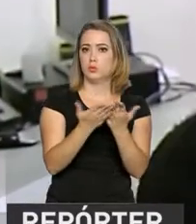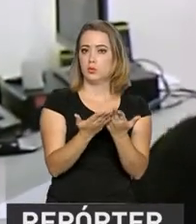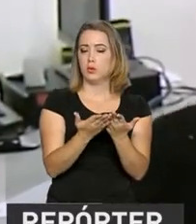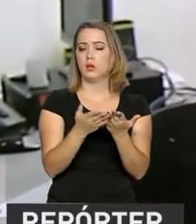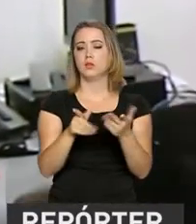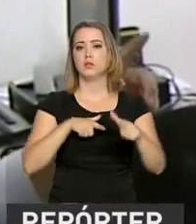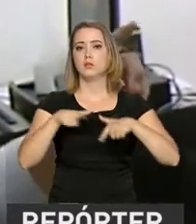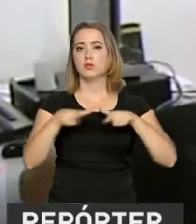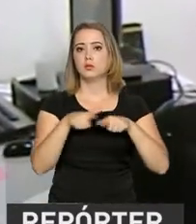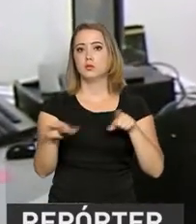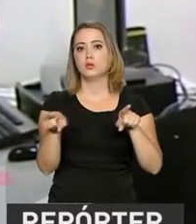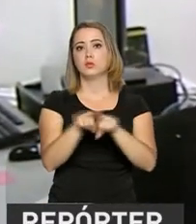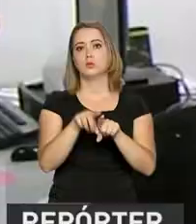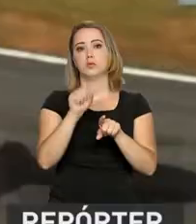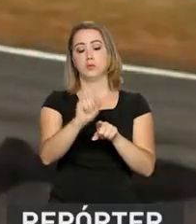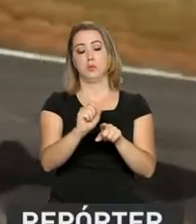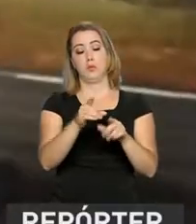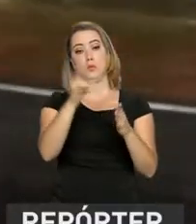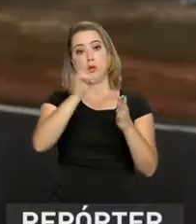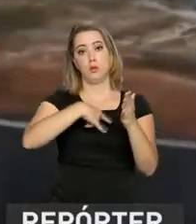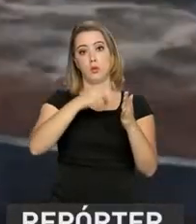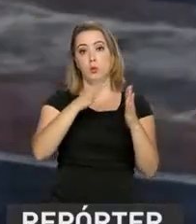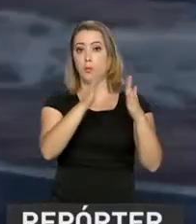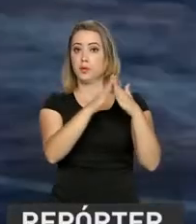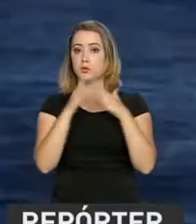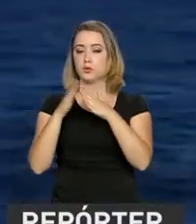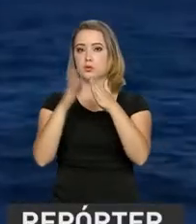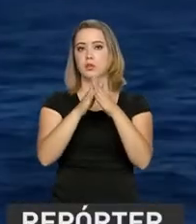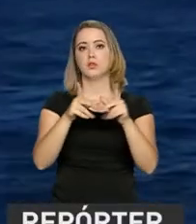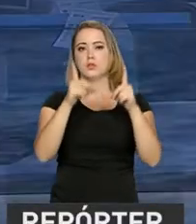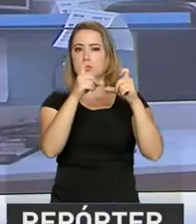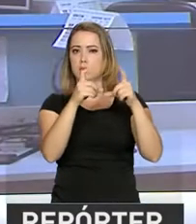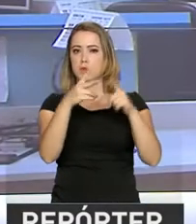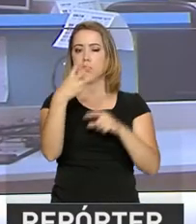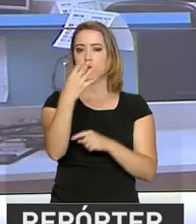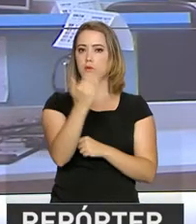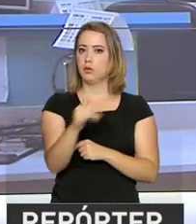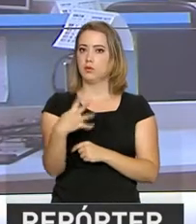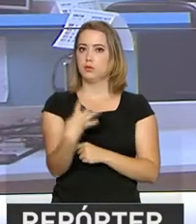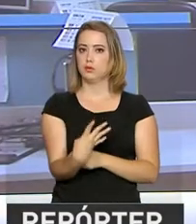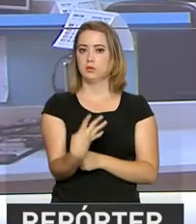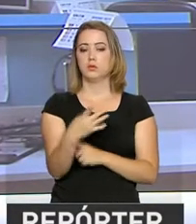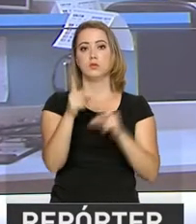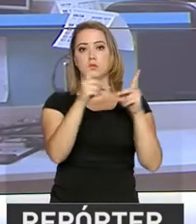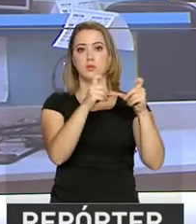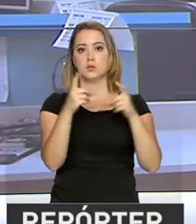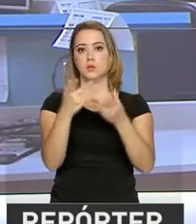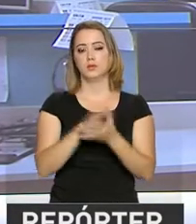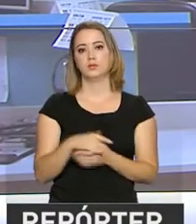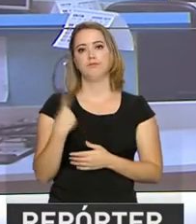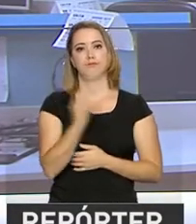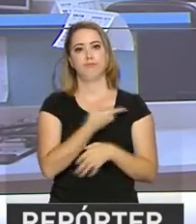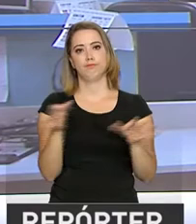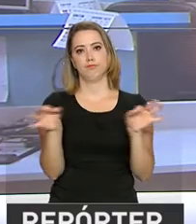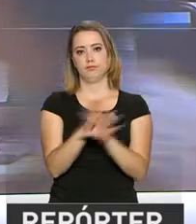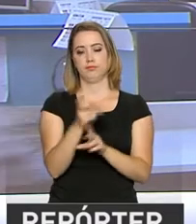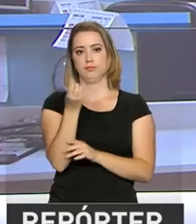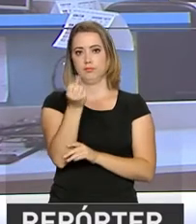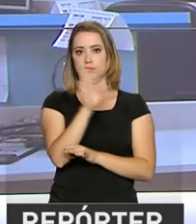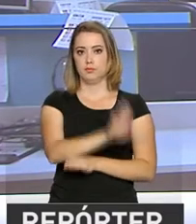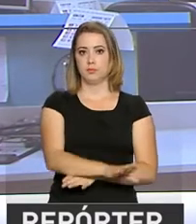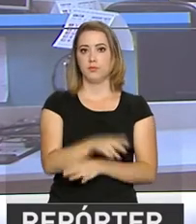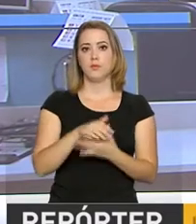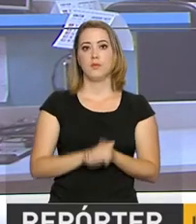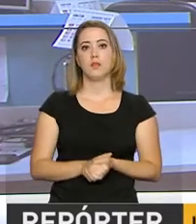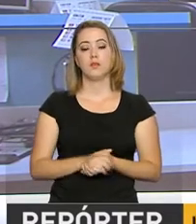de residência e uma foto três por quatro recente e nós voltamos às seis da tarde na próxima edição do repórter